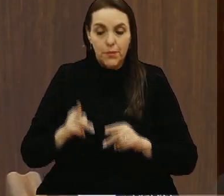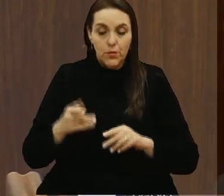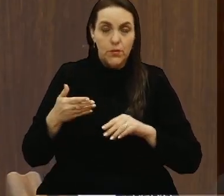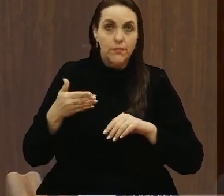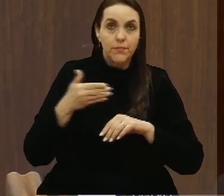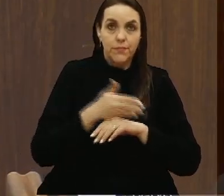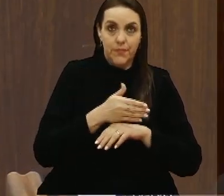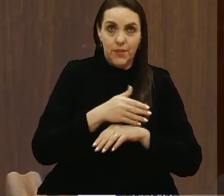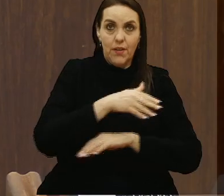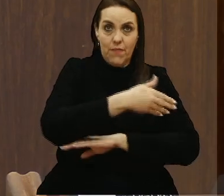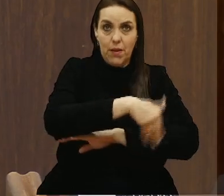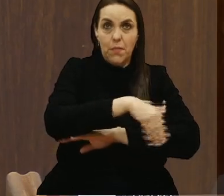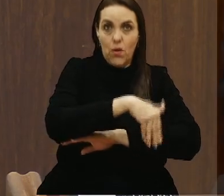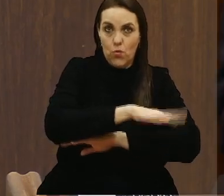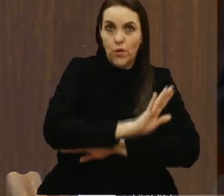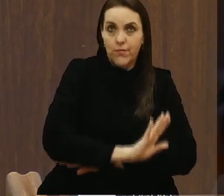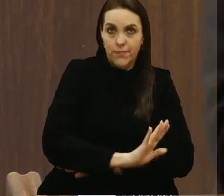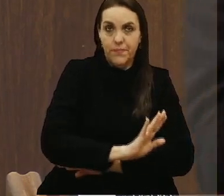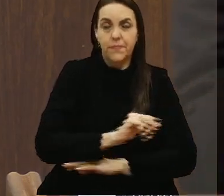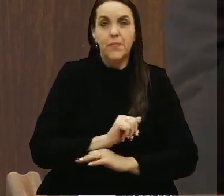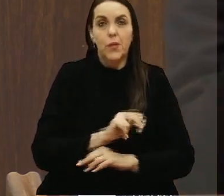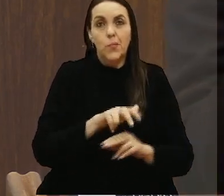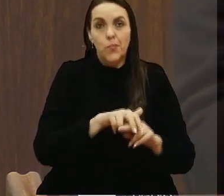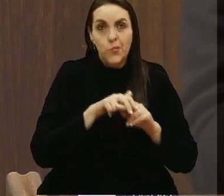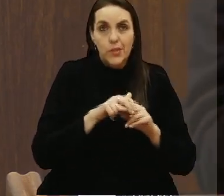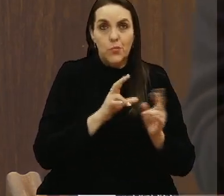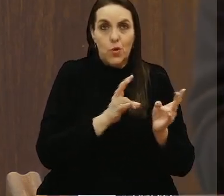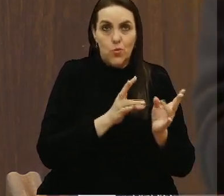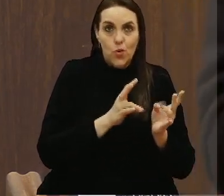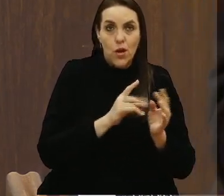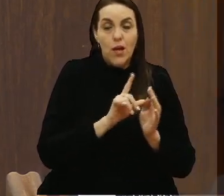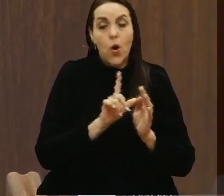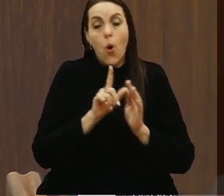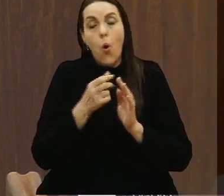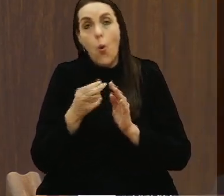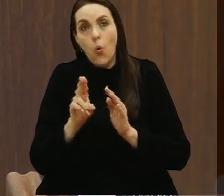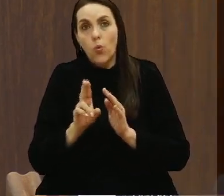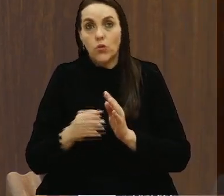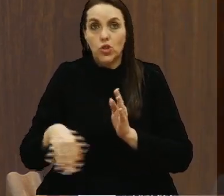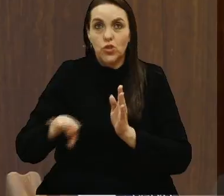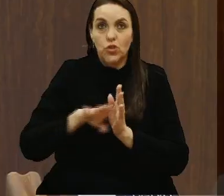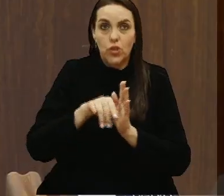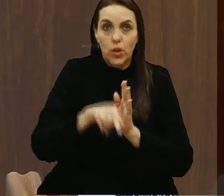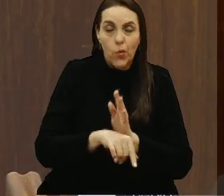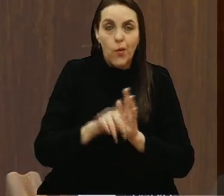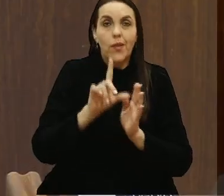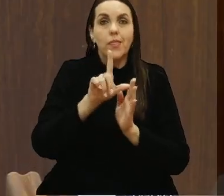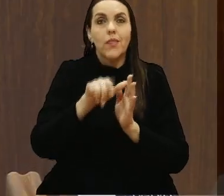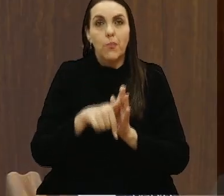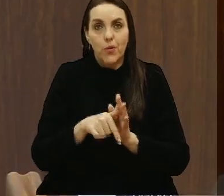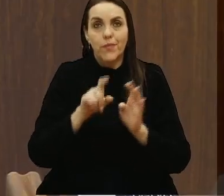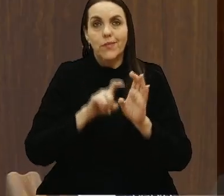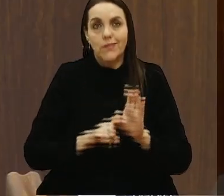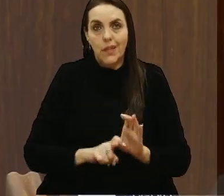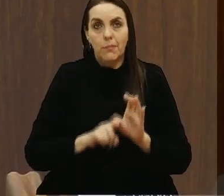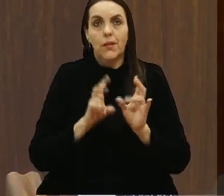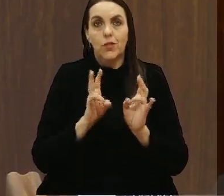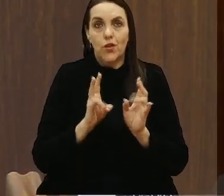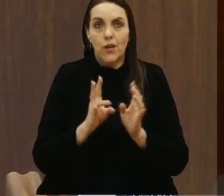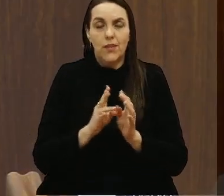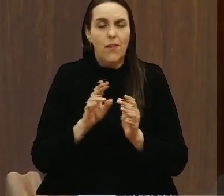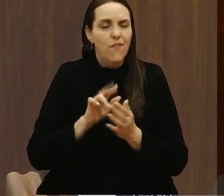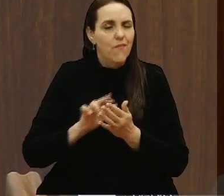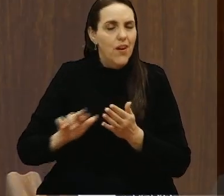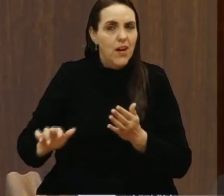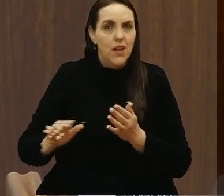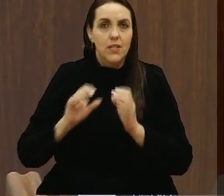vai parar na rua, Uma parte, por vereador. isso, ou sai da rua, ou chega na rua e acaba tendo essa dependência. Então, são várias secretarias. A